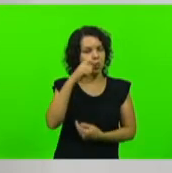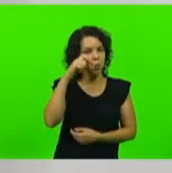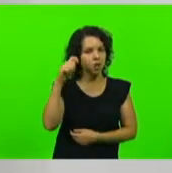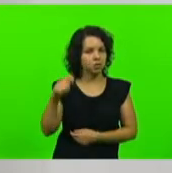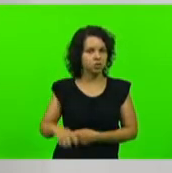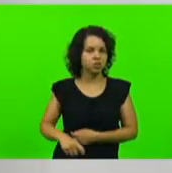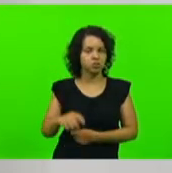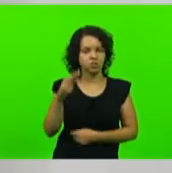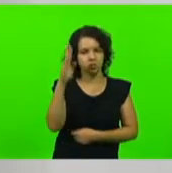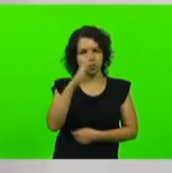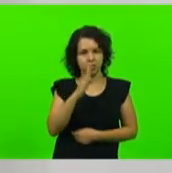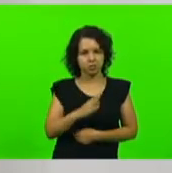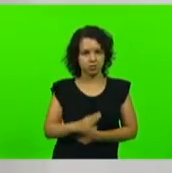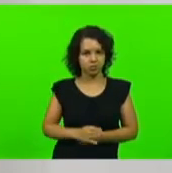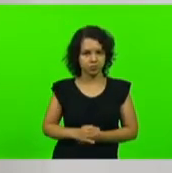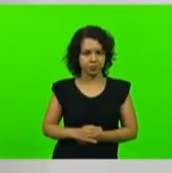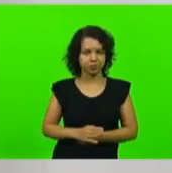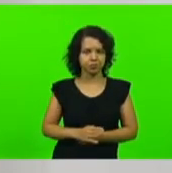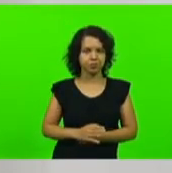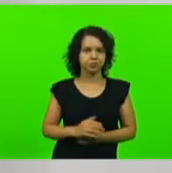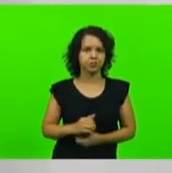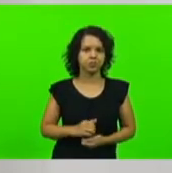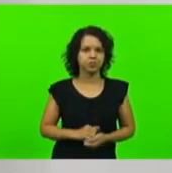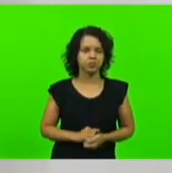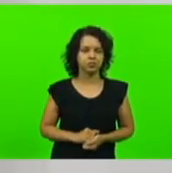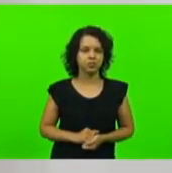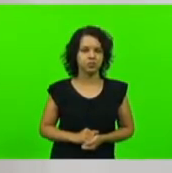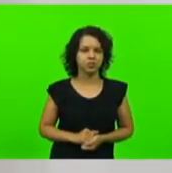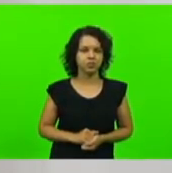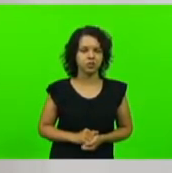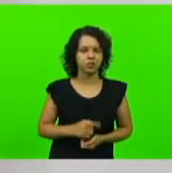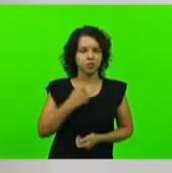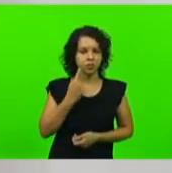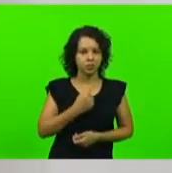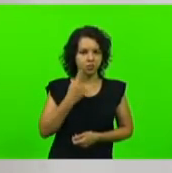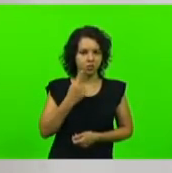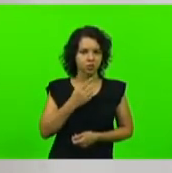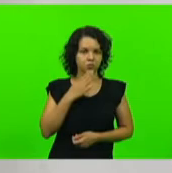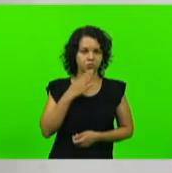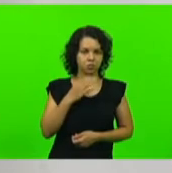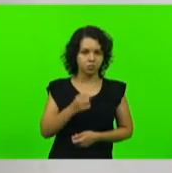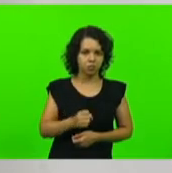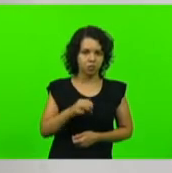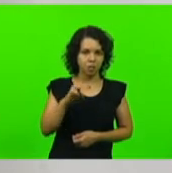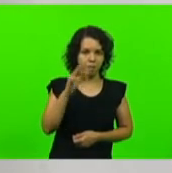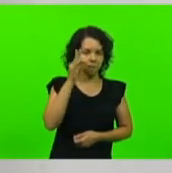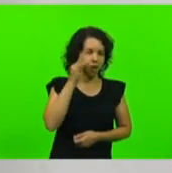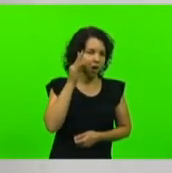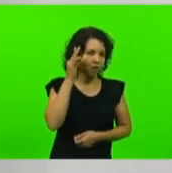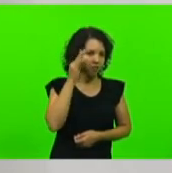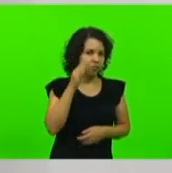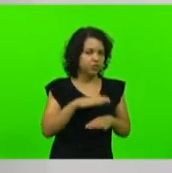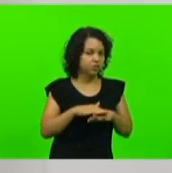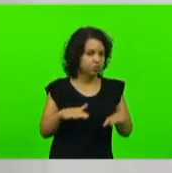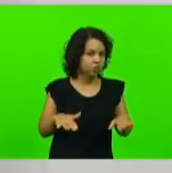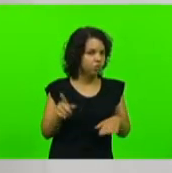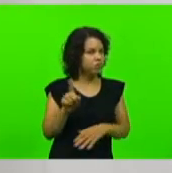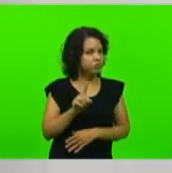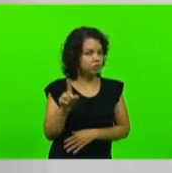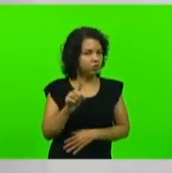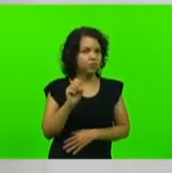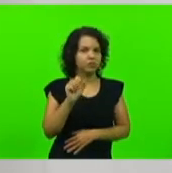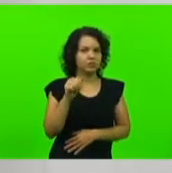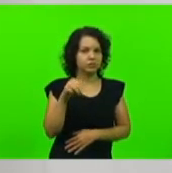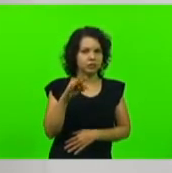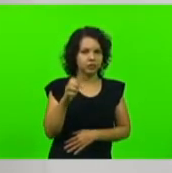Brasil, que não é, deputado Bruno, só Mafra, no Alto Vale, Santa Terezinha, a